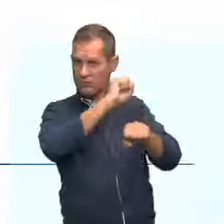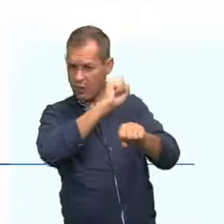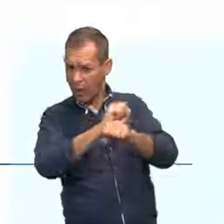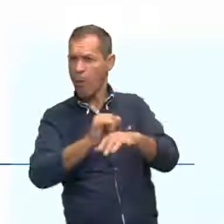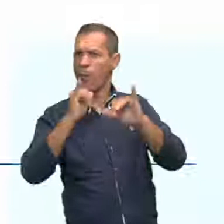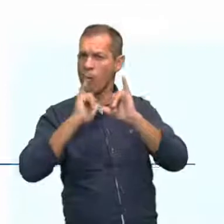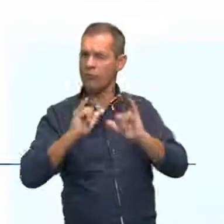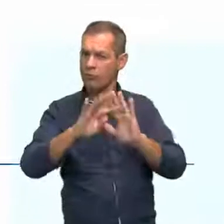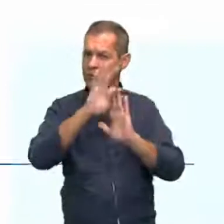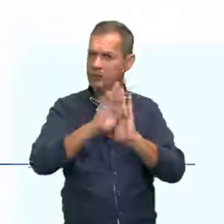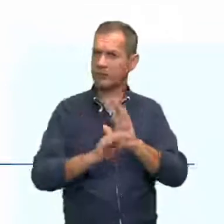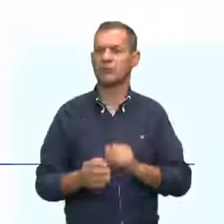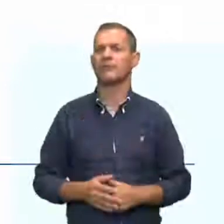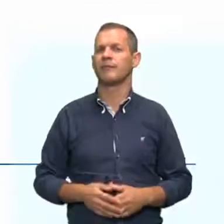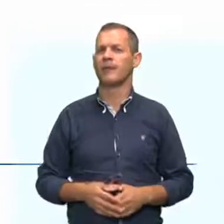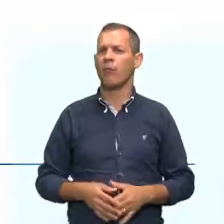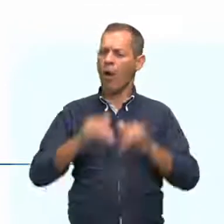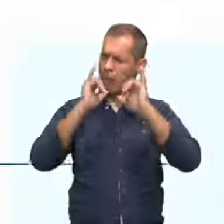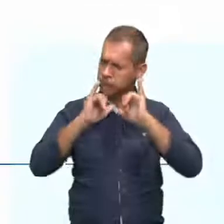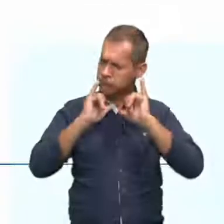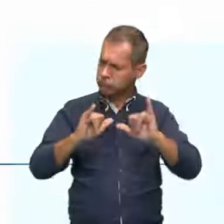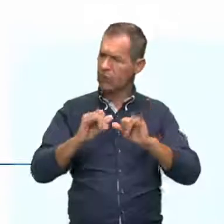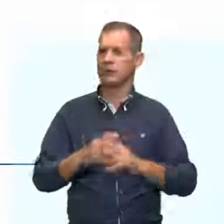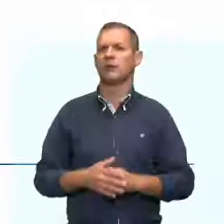alguma mensagem.